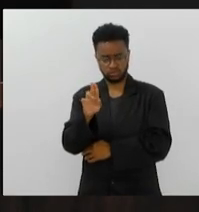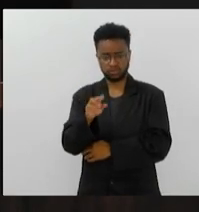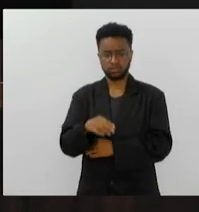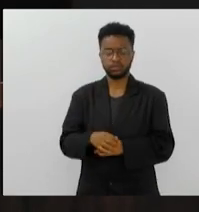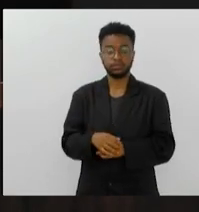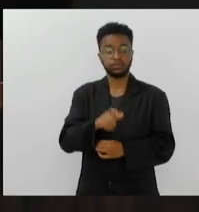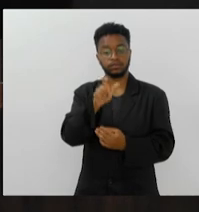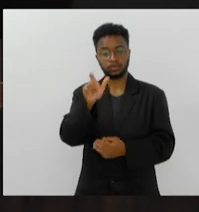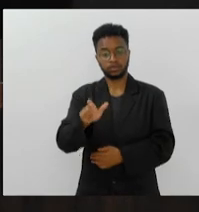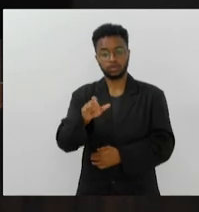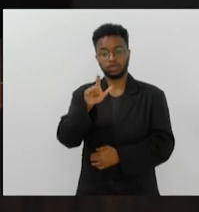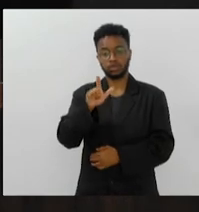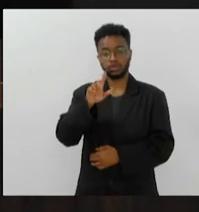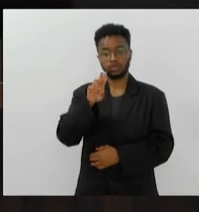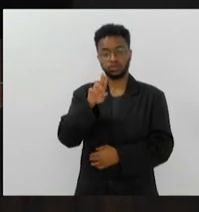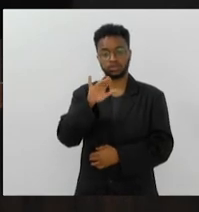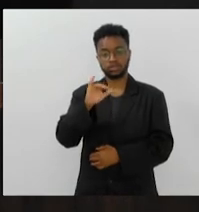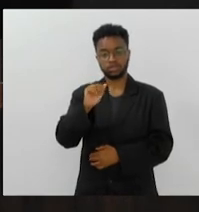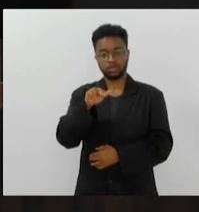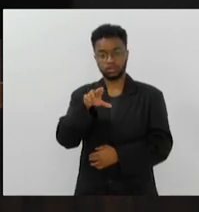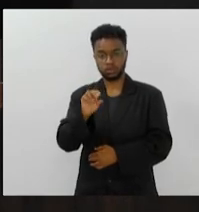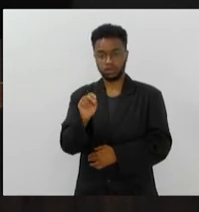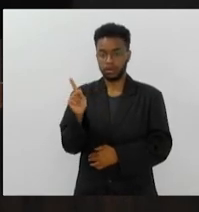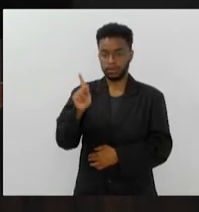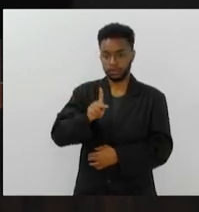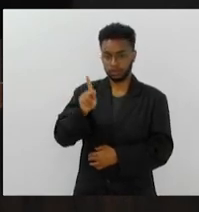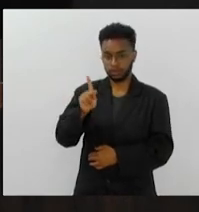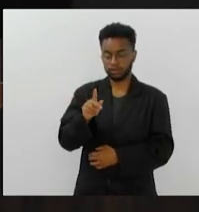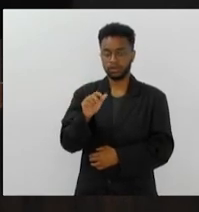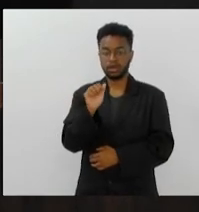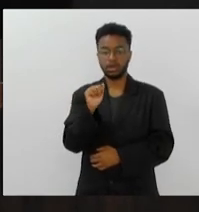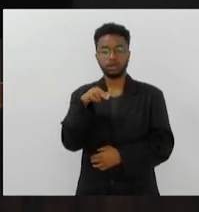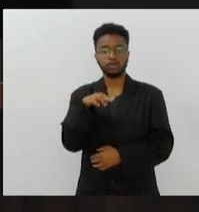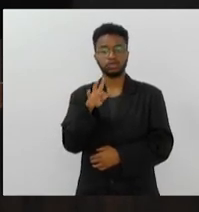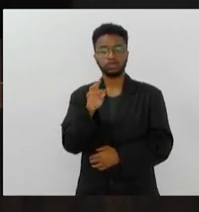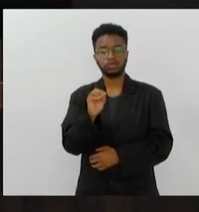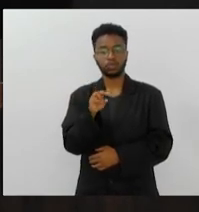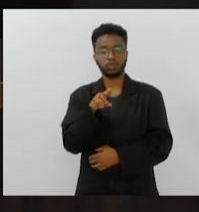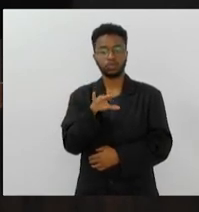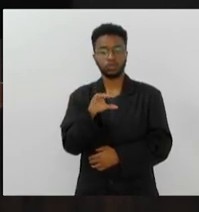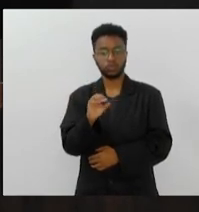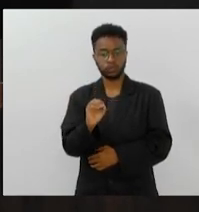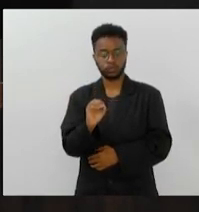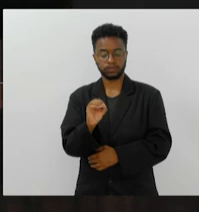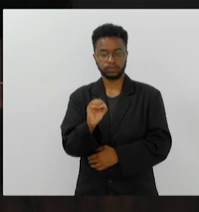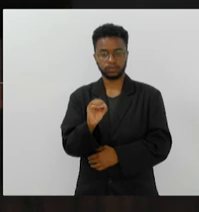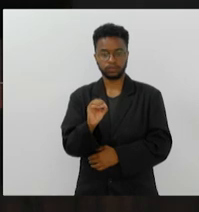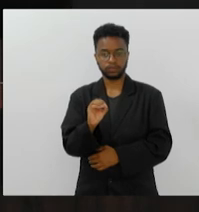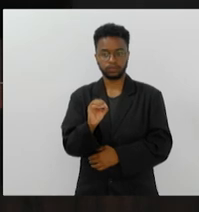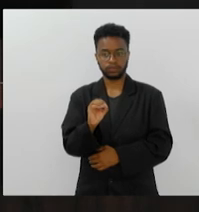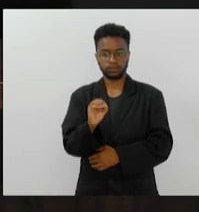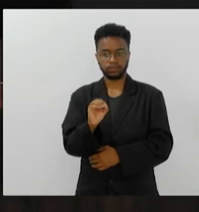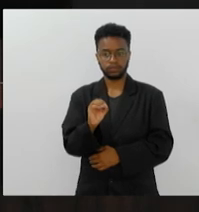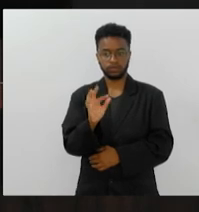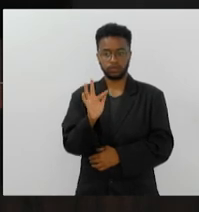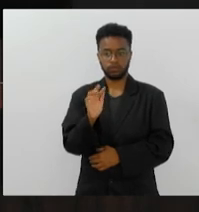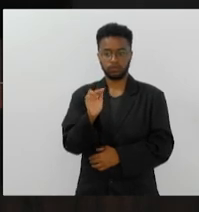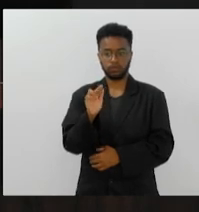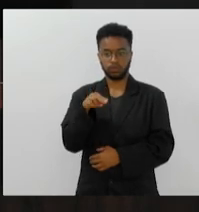Luciano Leite Santos, Petrobras. Antônio Lincoln Colossi,